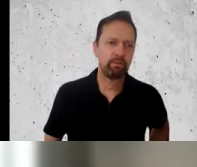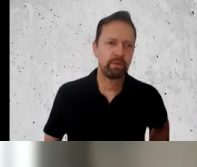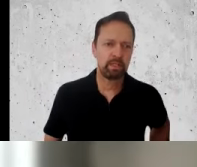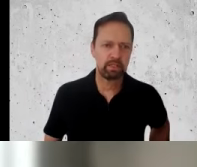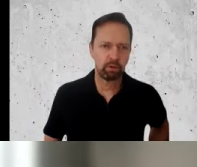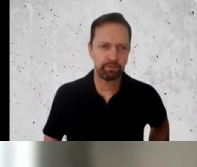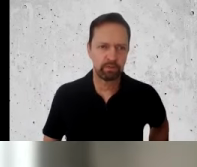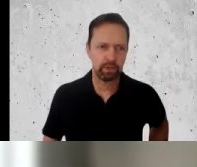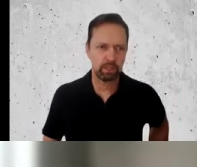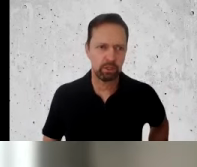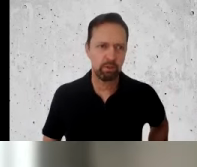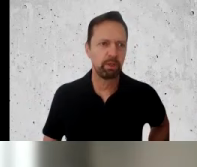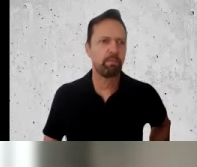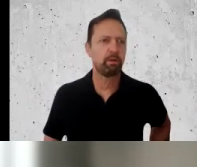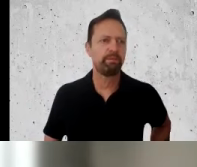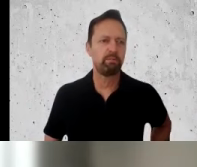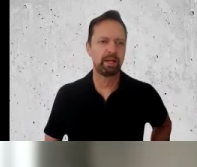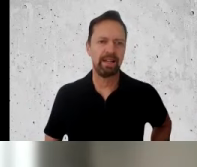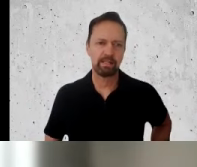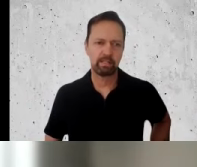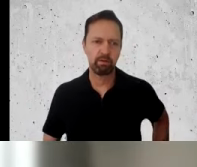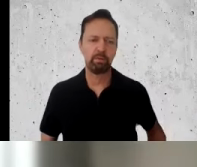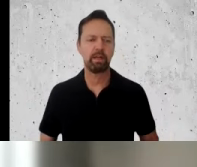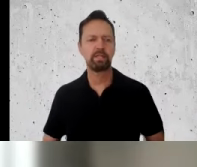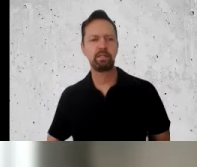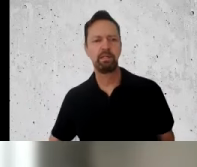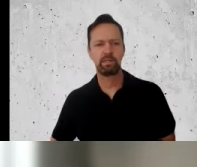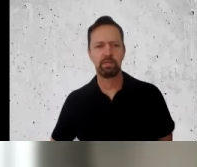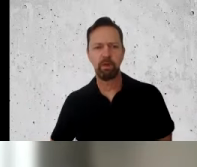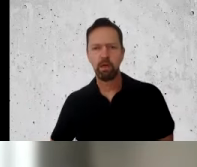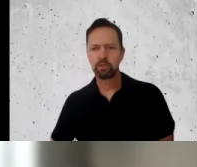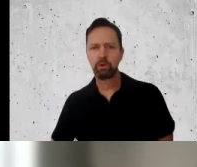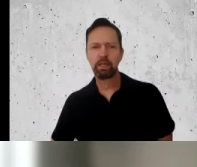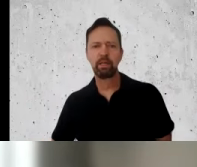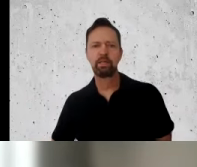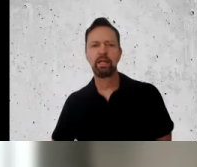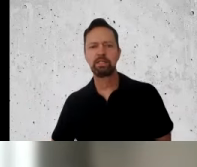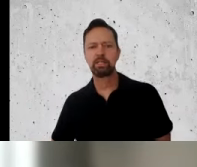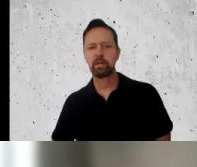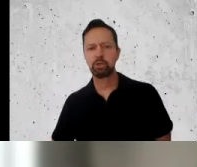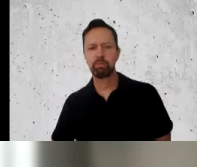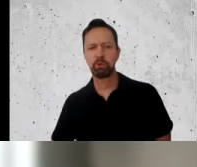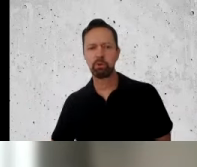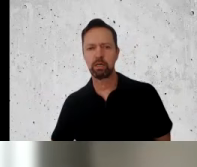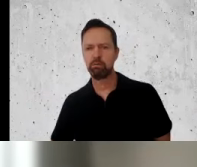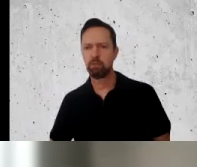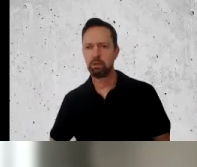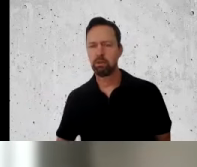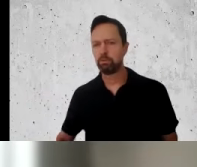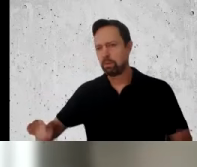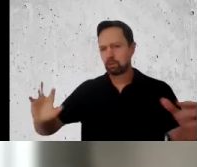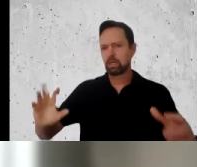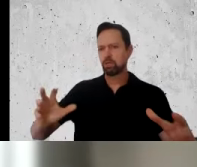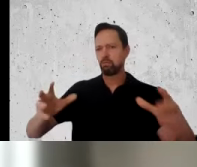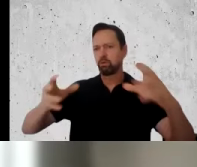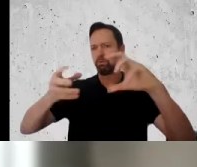vamos lá, vamos ver se o que eu fiz faz sentido. Então, eu botei primeiro uma firma clássica. Uma firma clássica seria assim. Suponha que tem três estágios de produção.